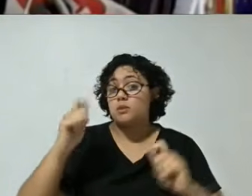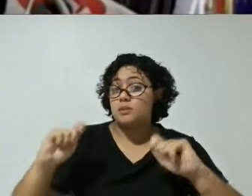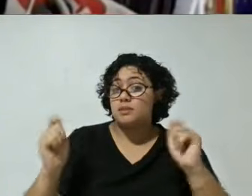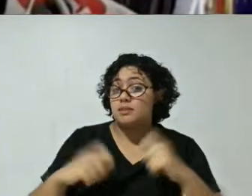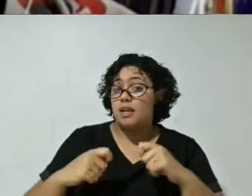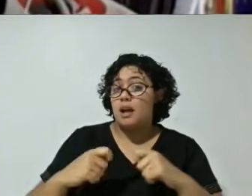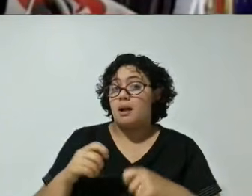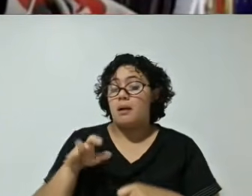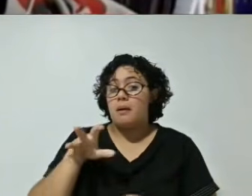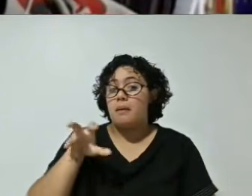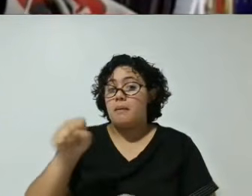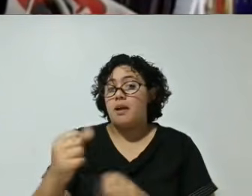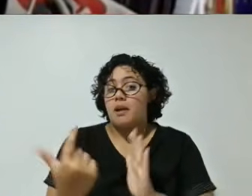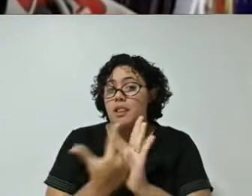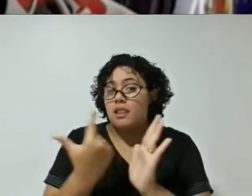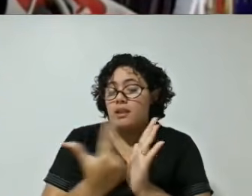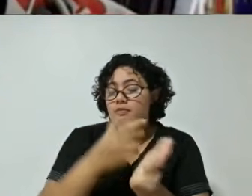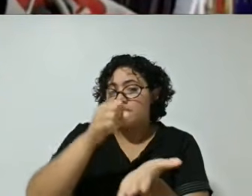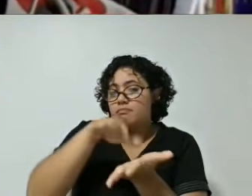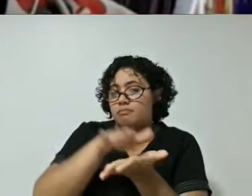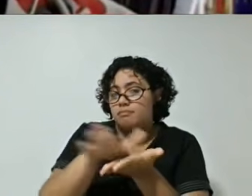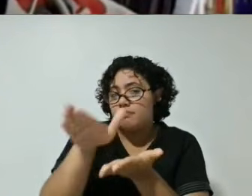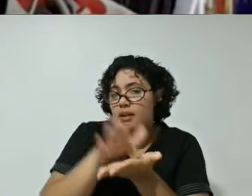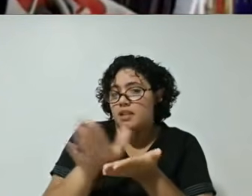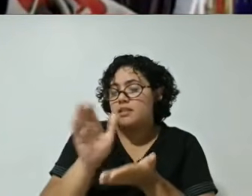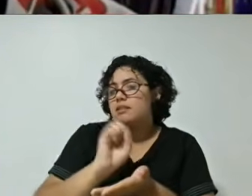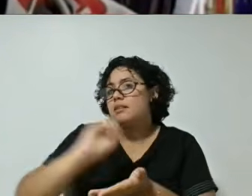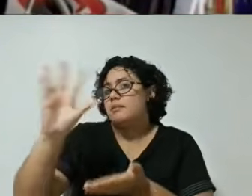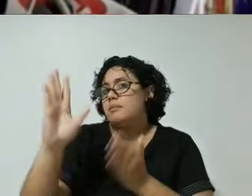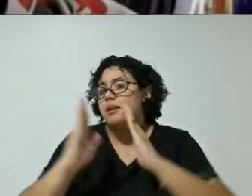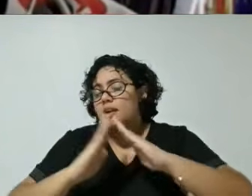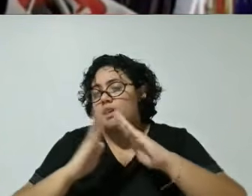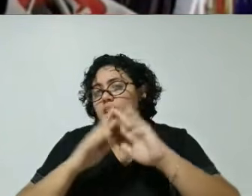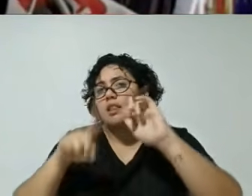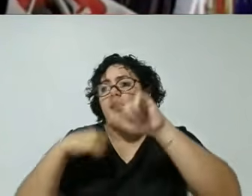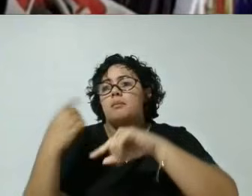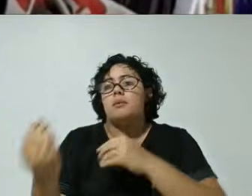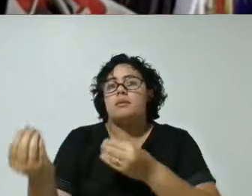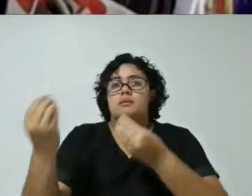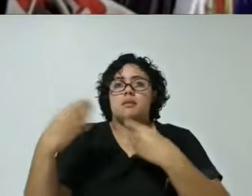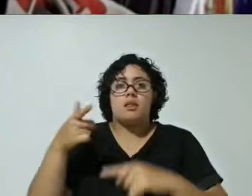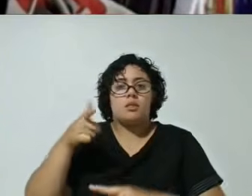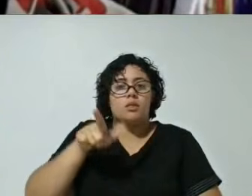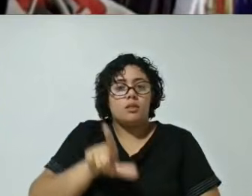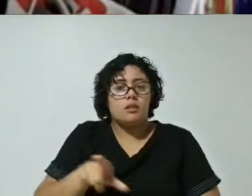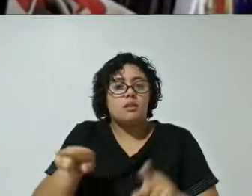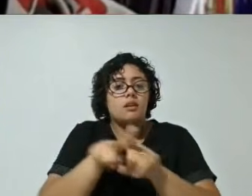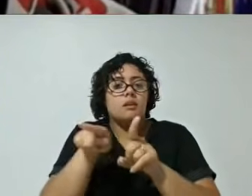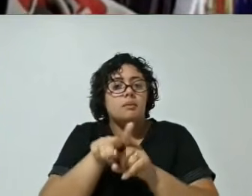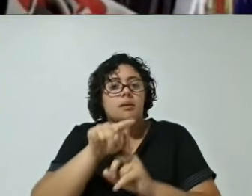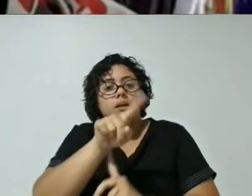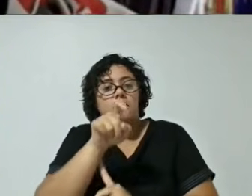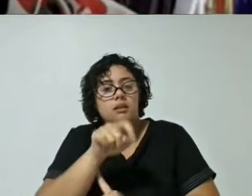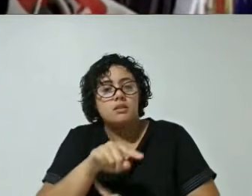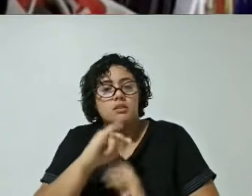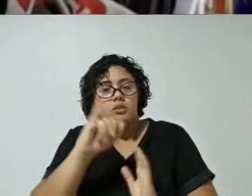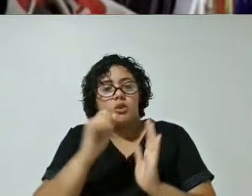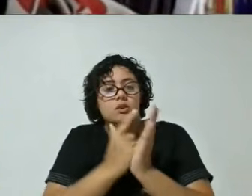pegar o livro em empréstimo, né? Levar para casa, depois devolver. Também essa questão dos jornais,